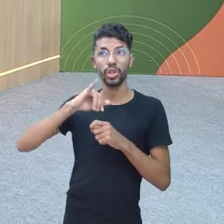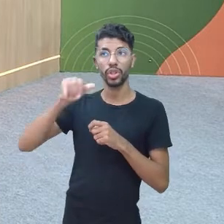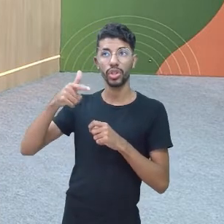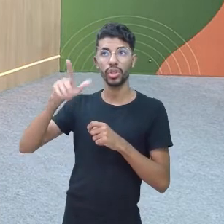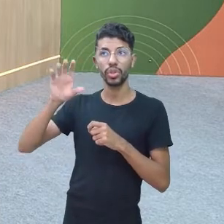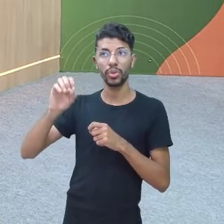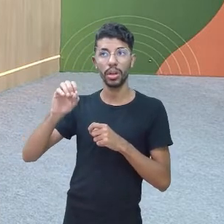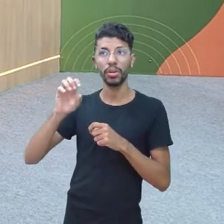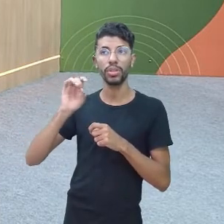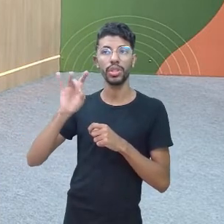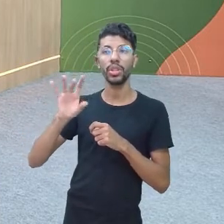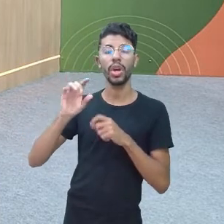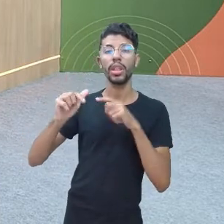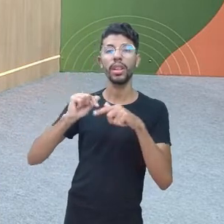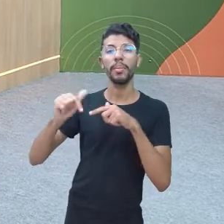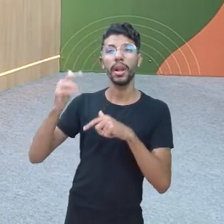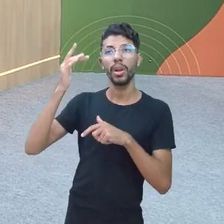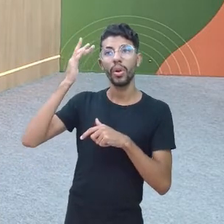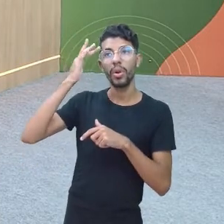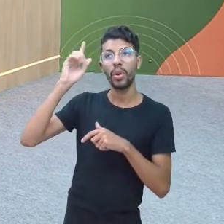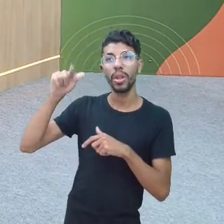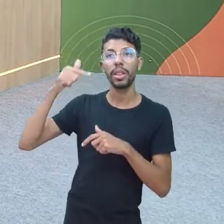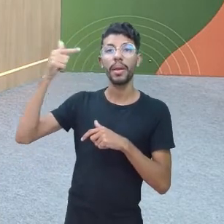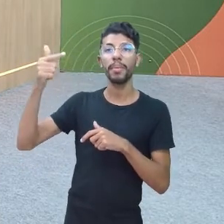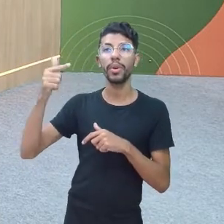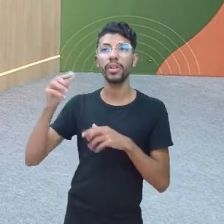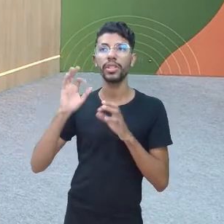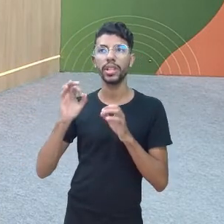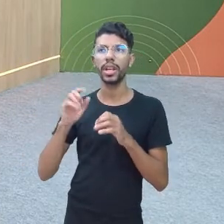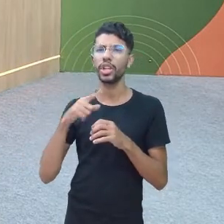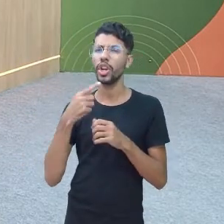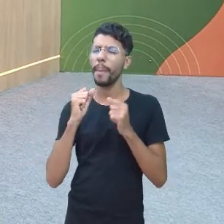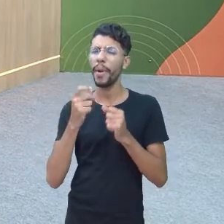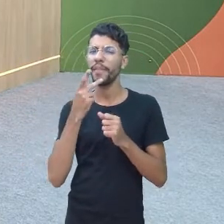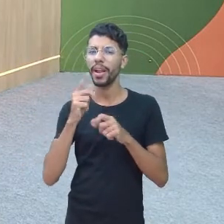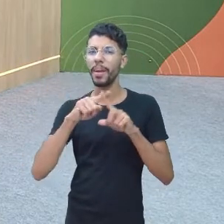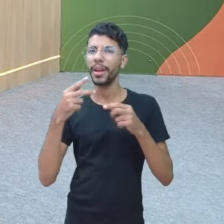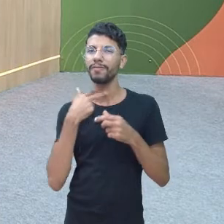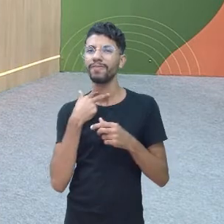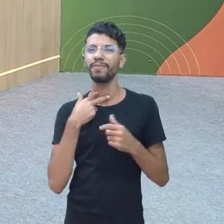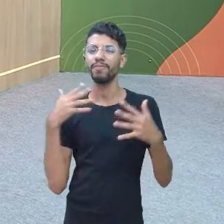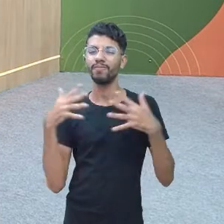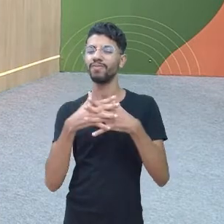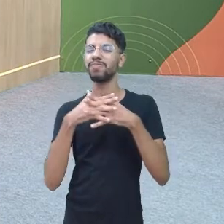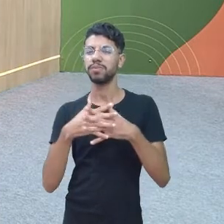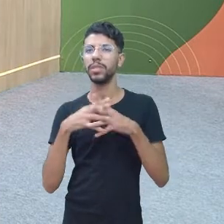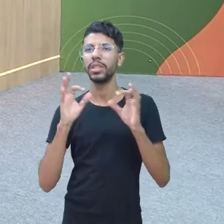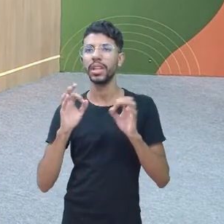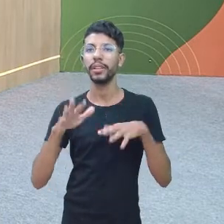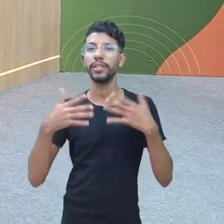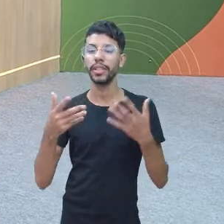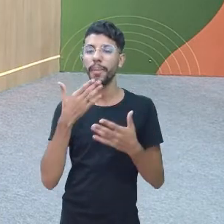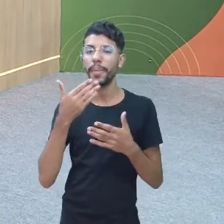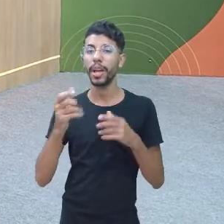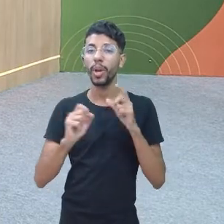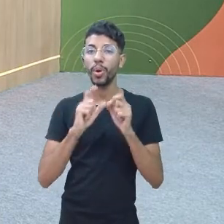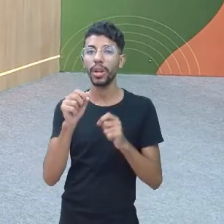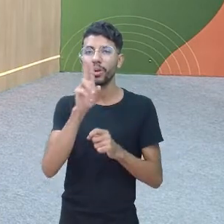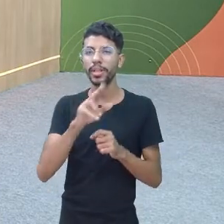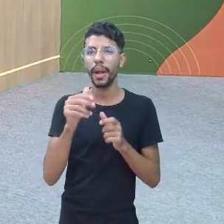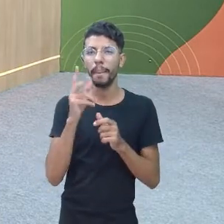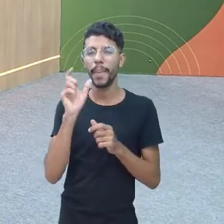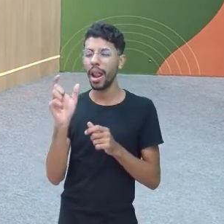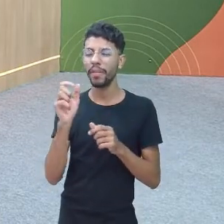trabalho. A gente pode até falar assim, mas só não pode confundir, tá, gente? Então eu prefiro chamar de partes mesmo. A gente vai dividir essa